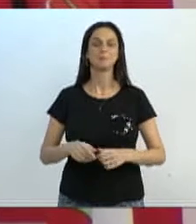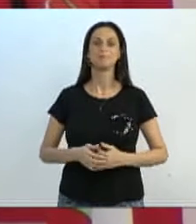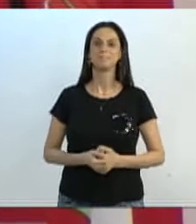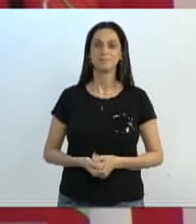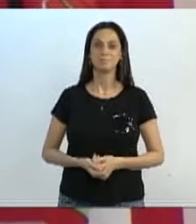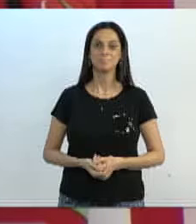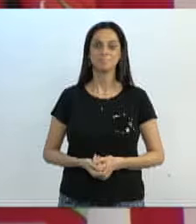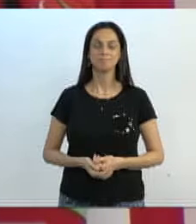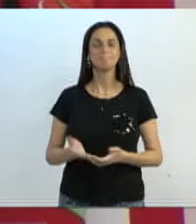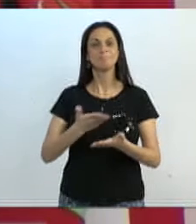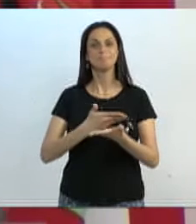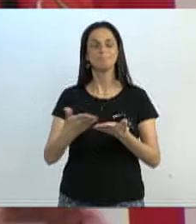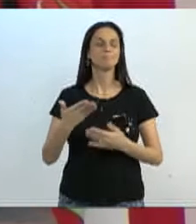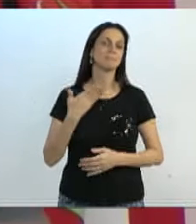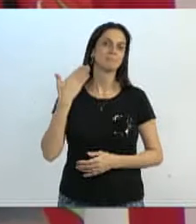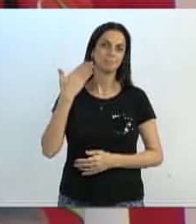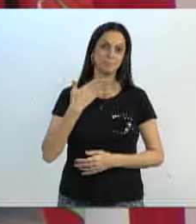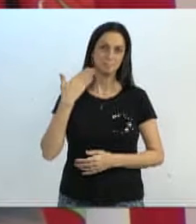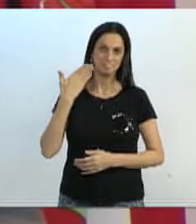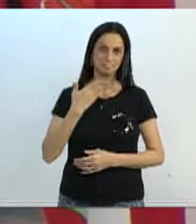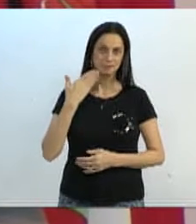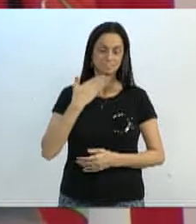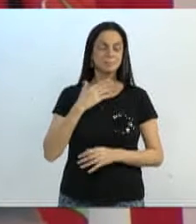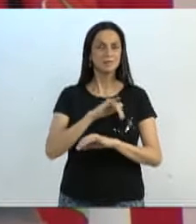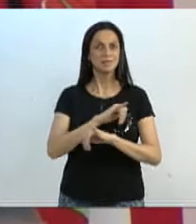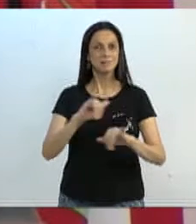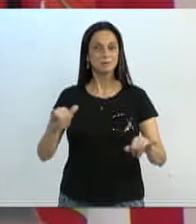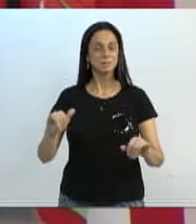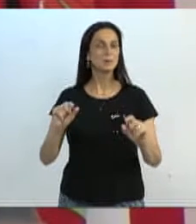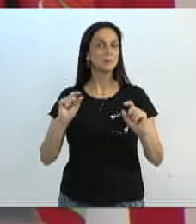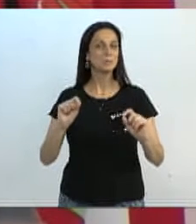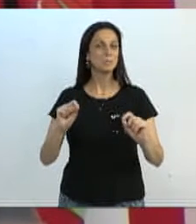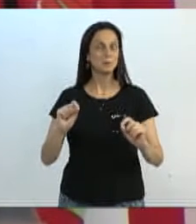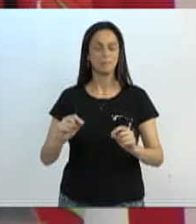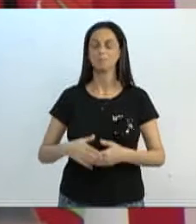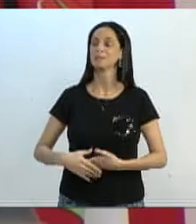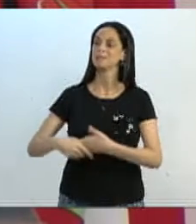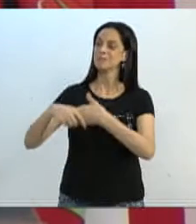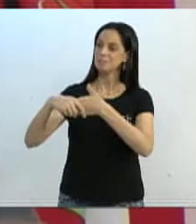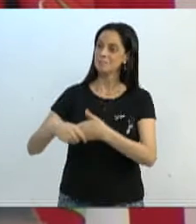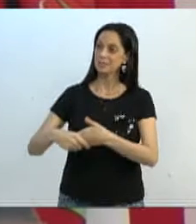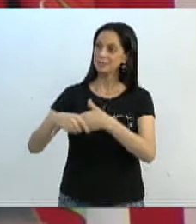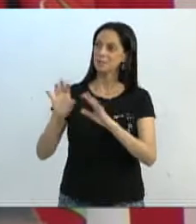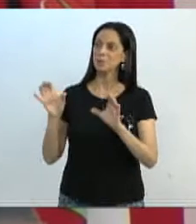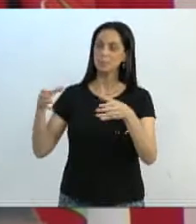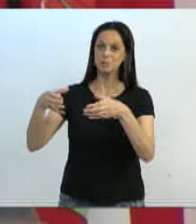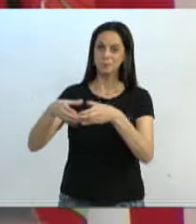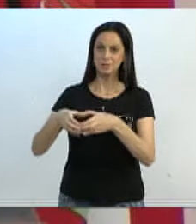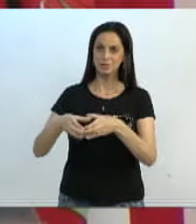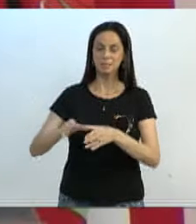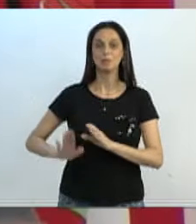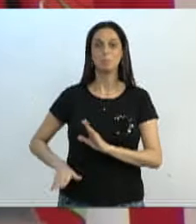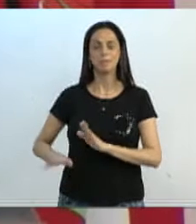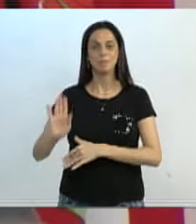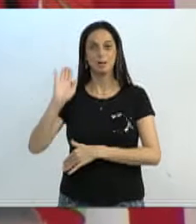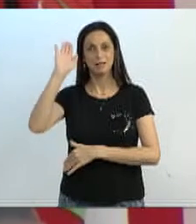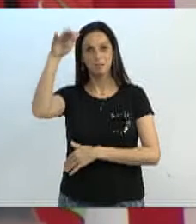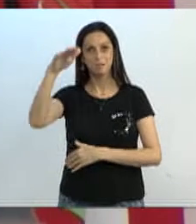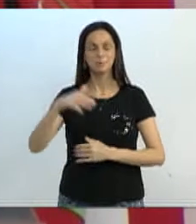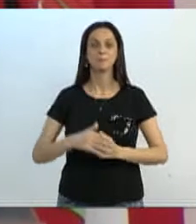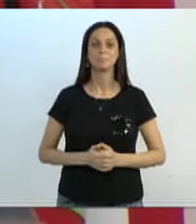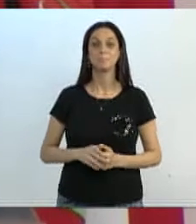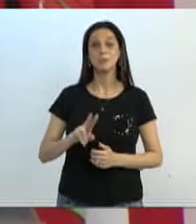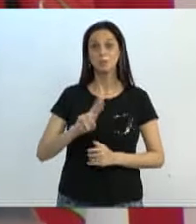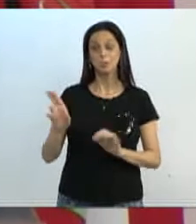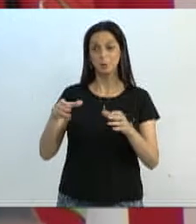Quero iniciar meu pronunciamento transmitindo os parabéns à equipe de basquete bol